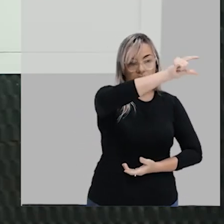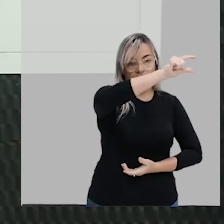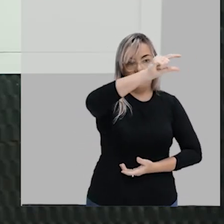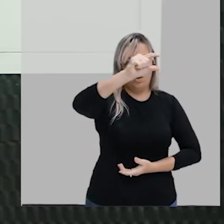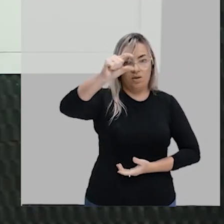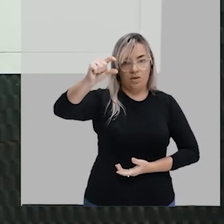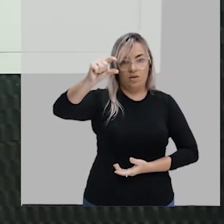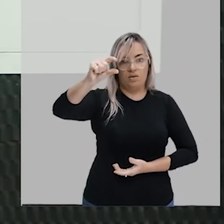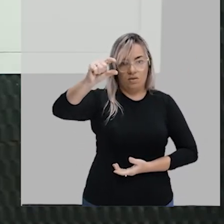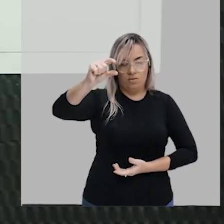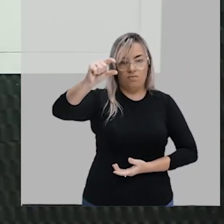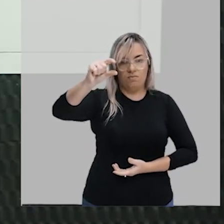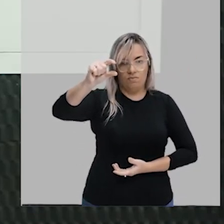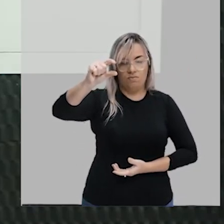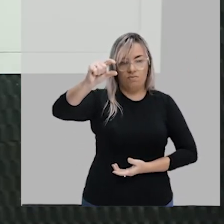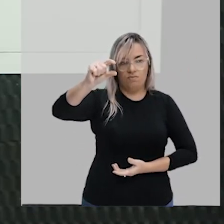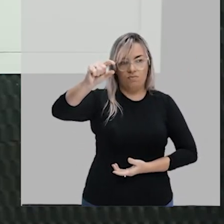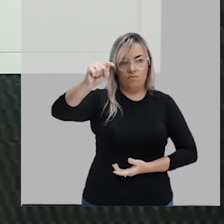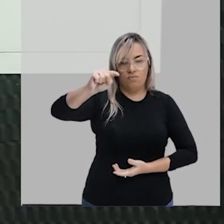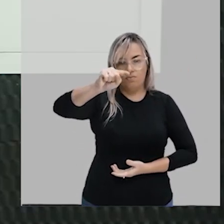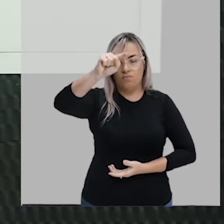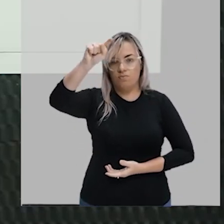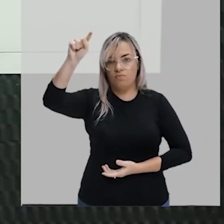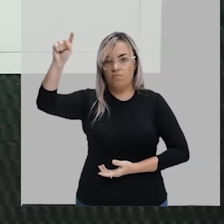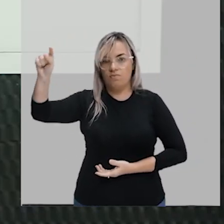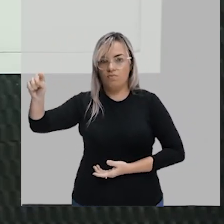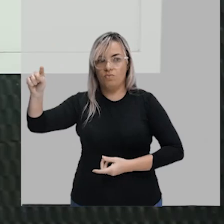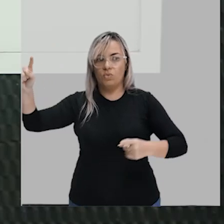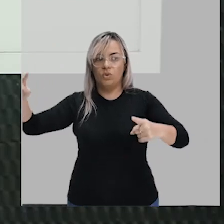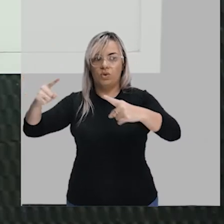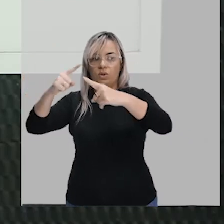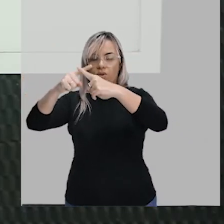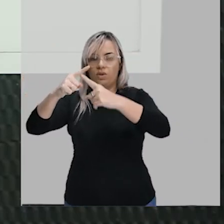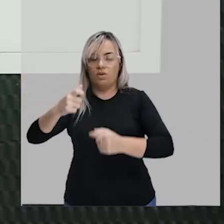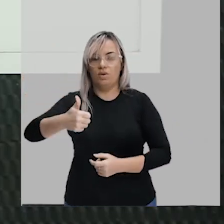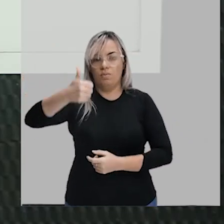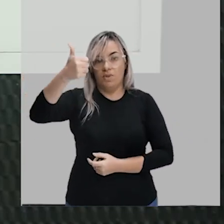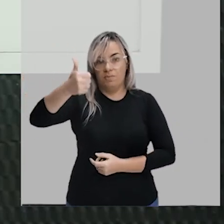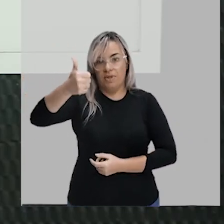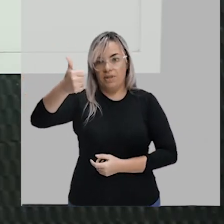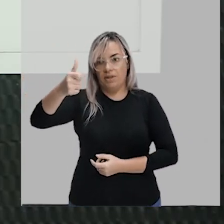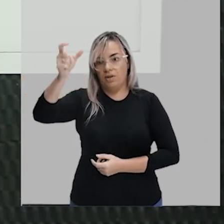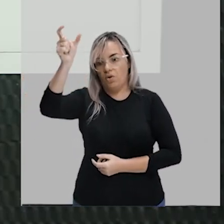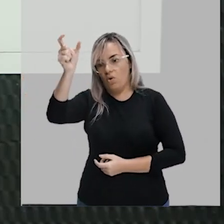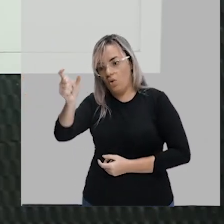linha aqui e multiplicar pela primeira coluna.